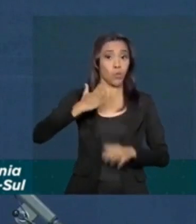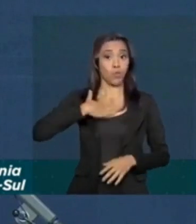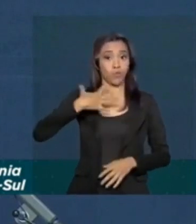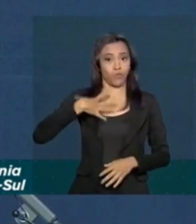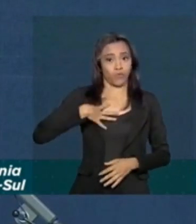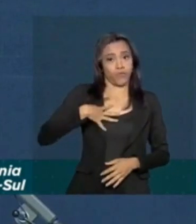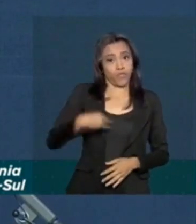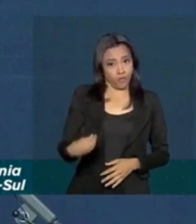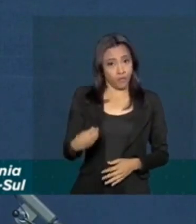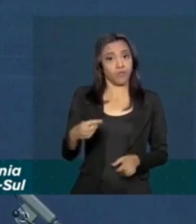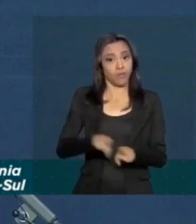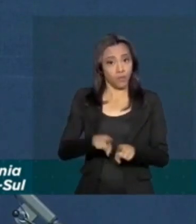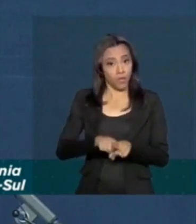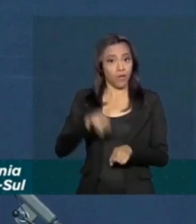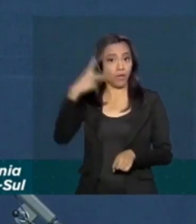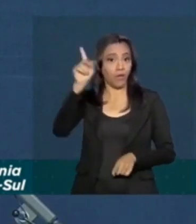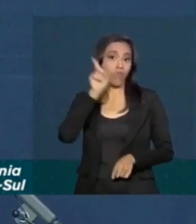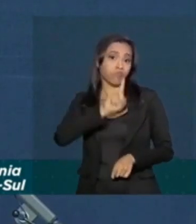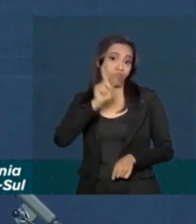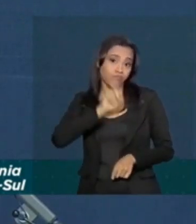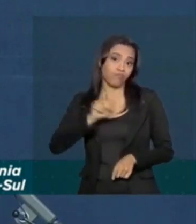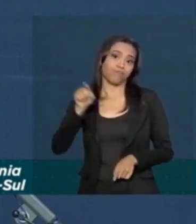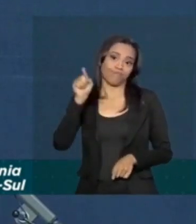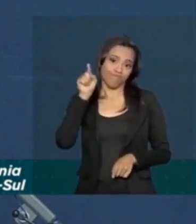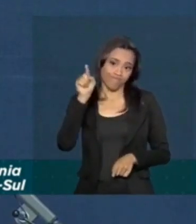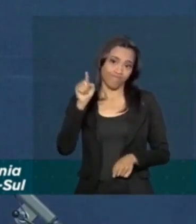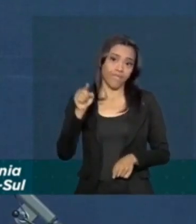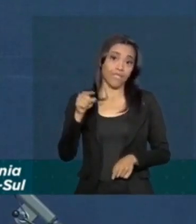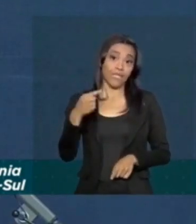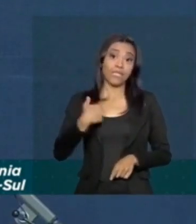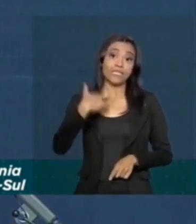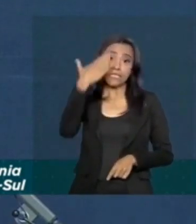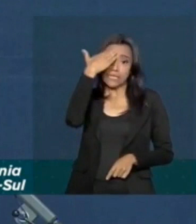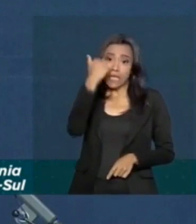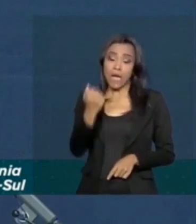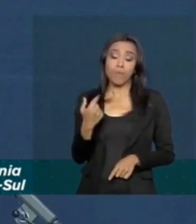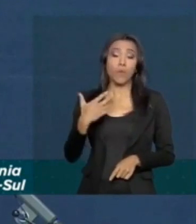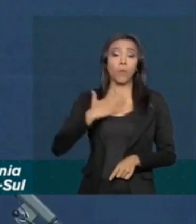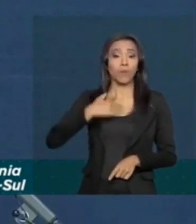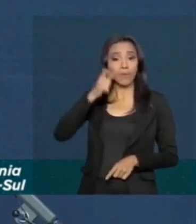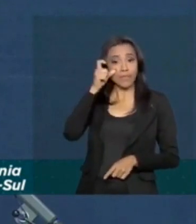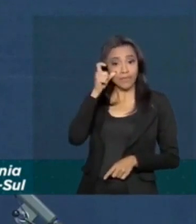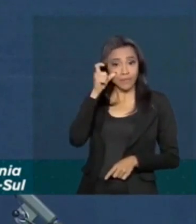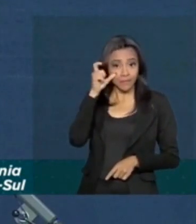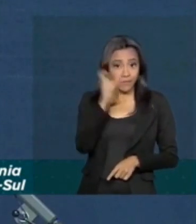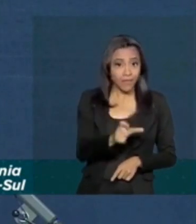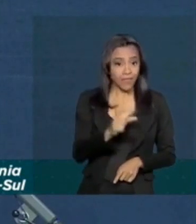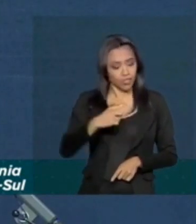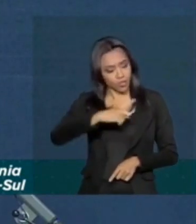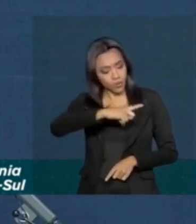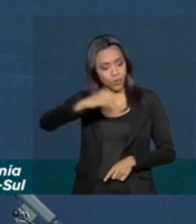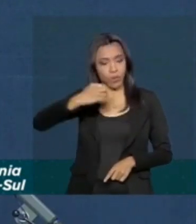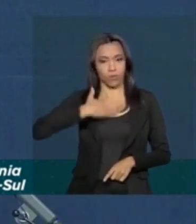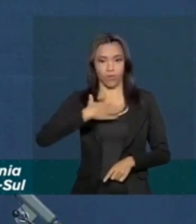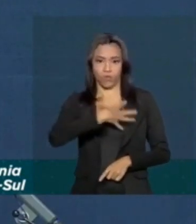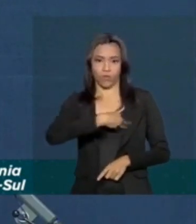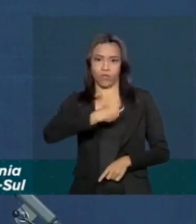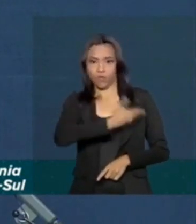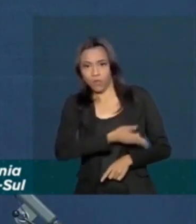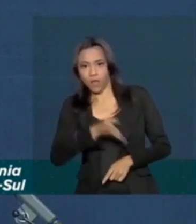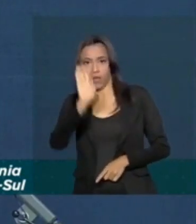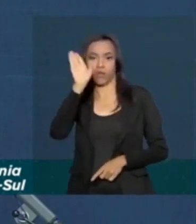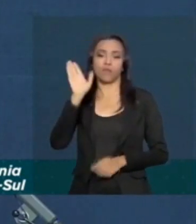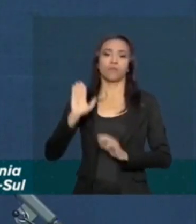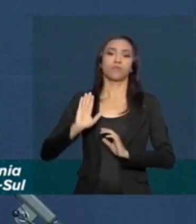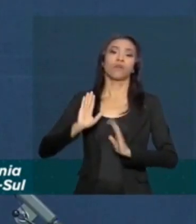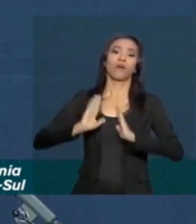filho Eduardo Bolsonaro, tendo em vista a minha intenção de indicá-lo para ser embaixador nos Estados Unidos.